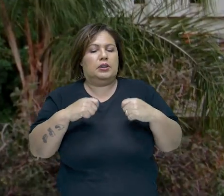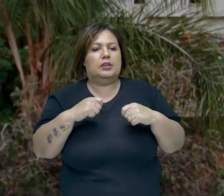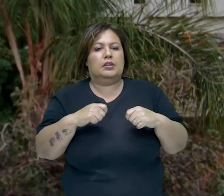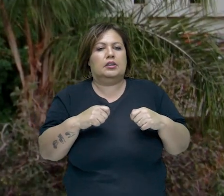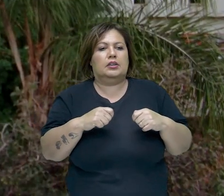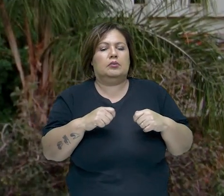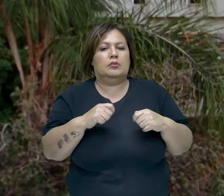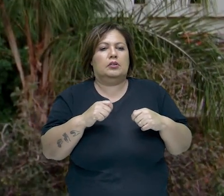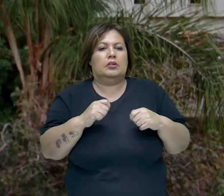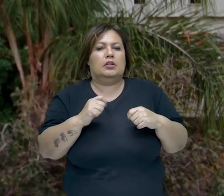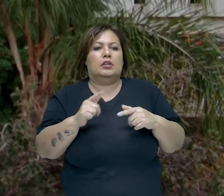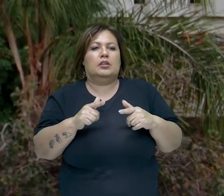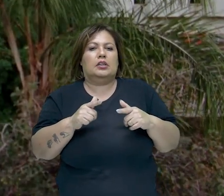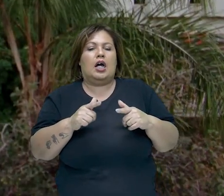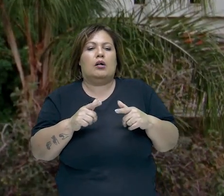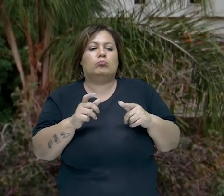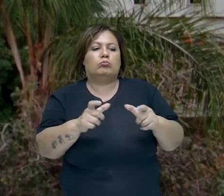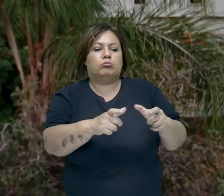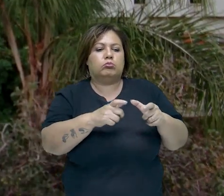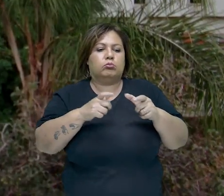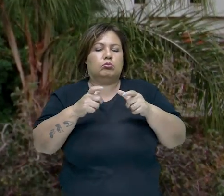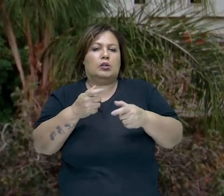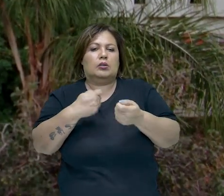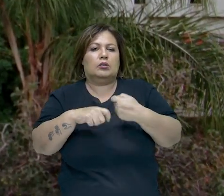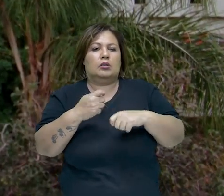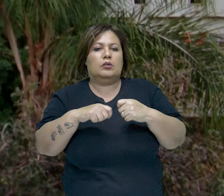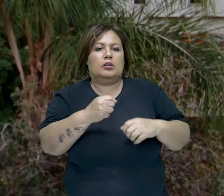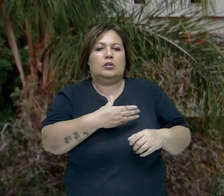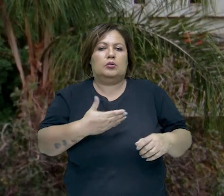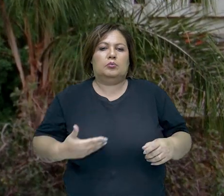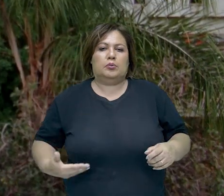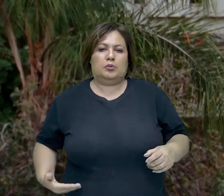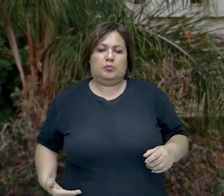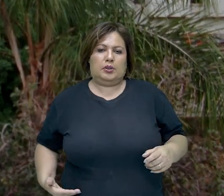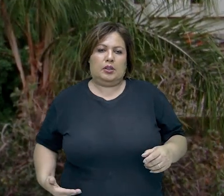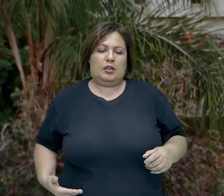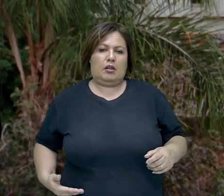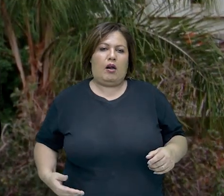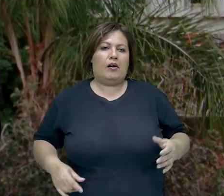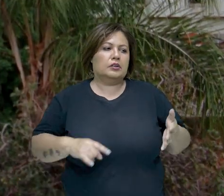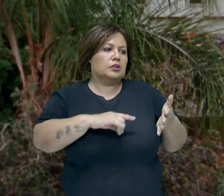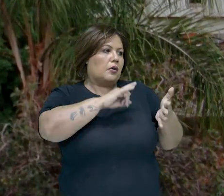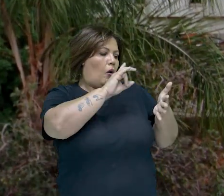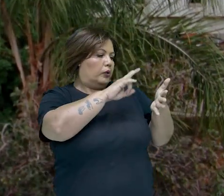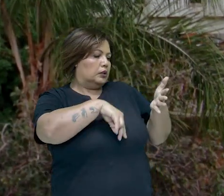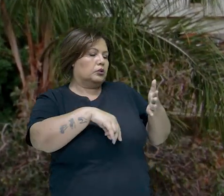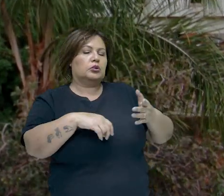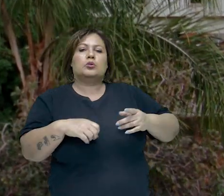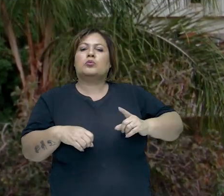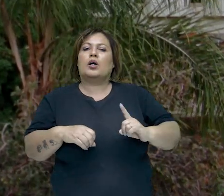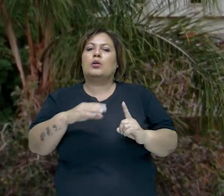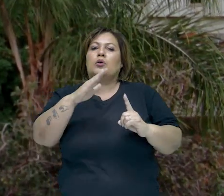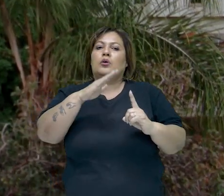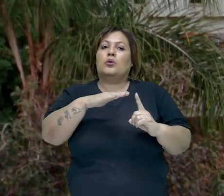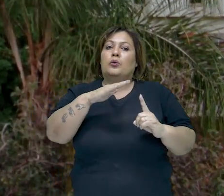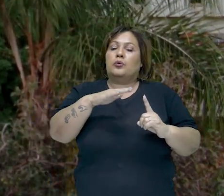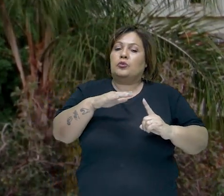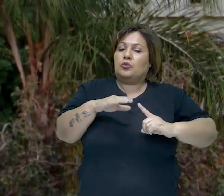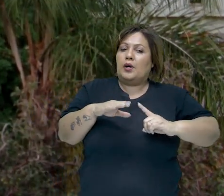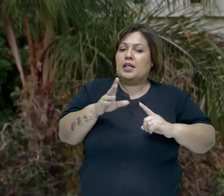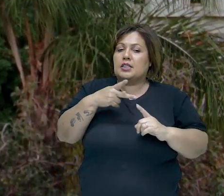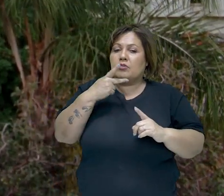por se tratar de ato discricionário da administração pública. O relator do caso, o juiz federal Wilton